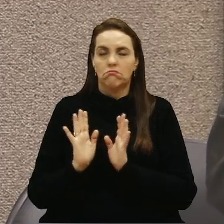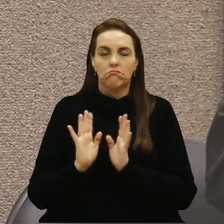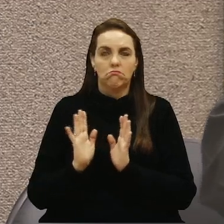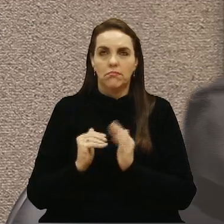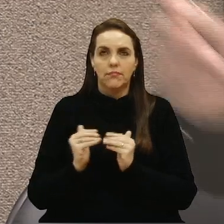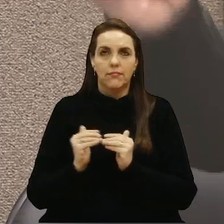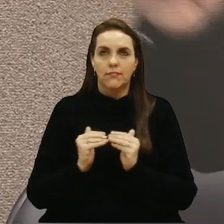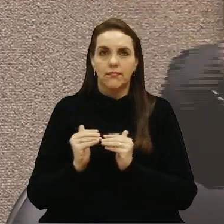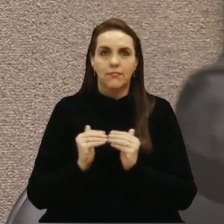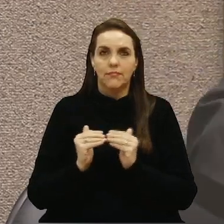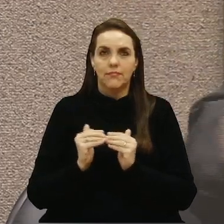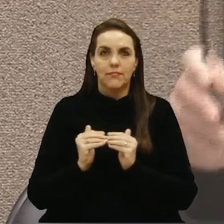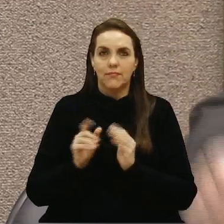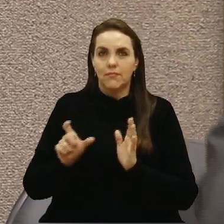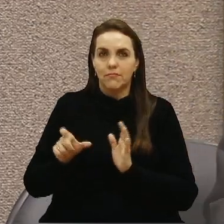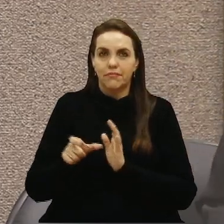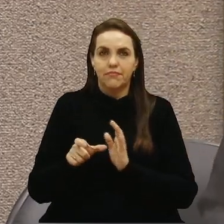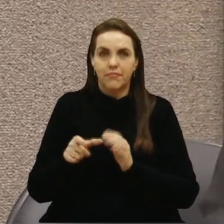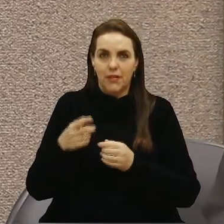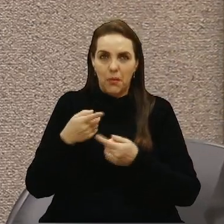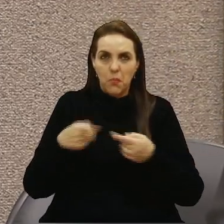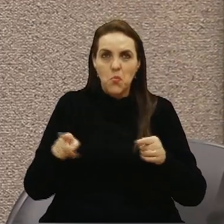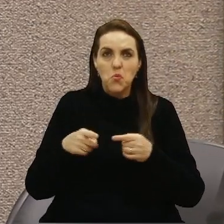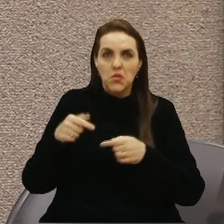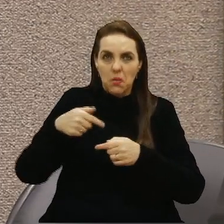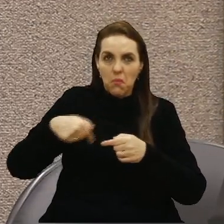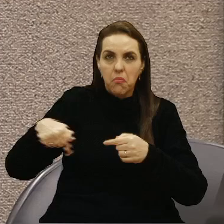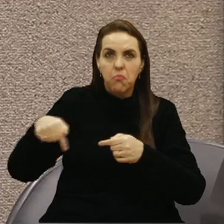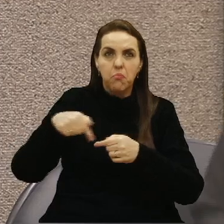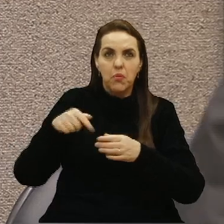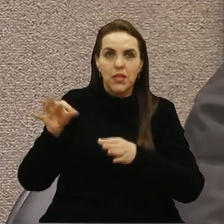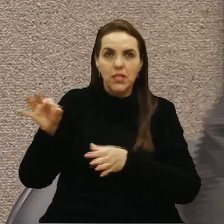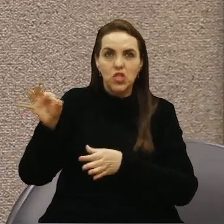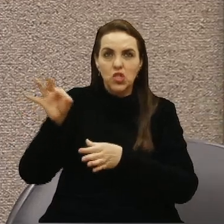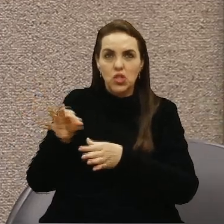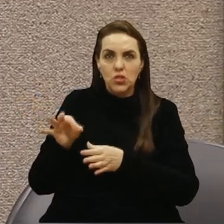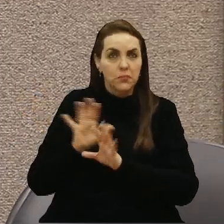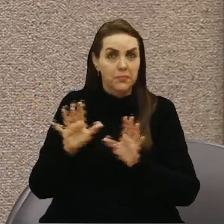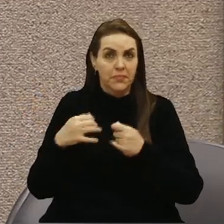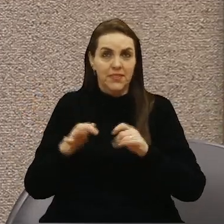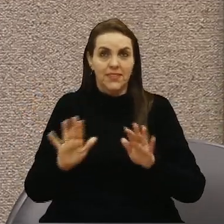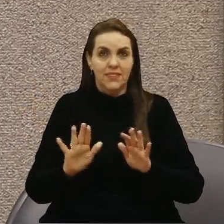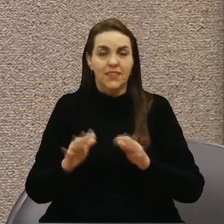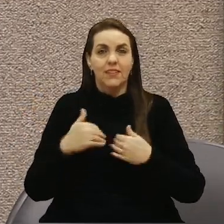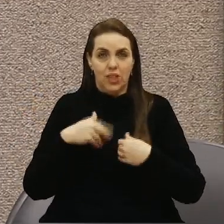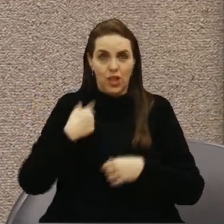ou fita ou disco. Aqui vamos cantar do início ao fim, né, presidente?